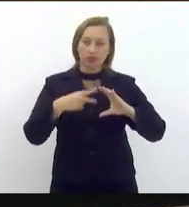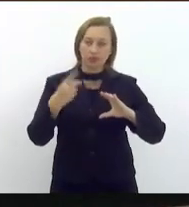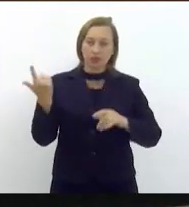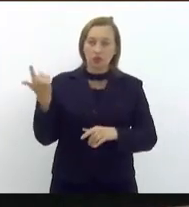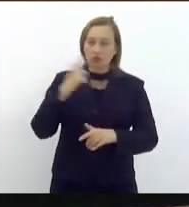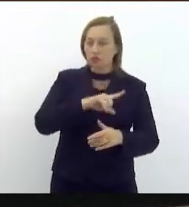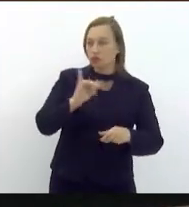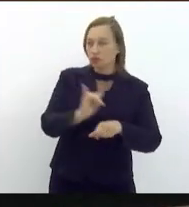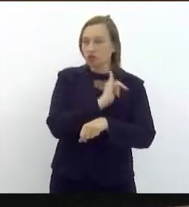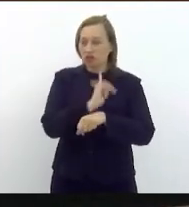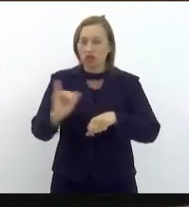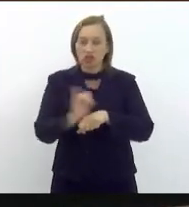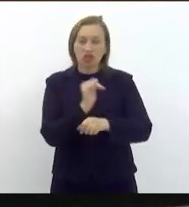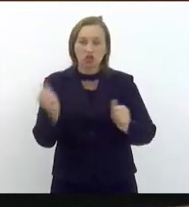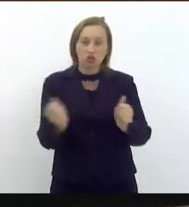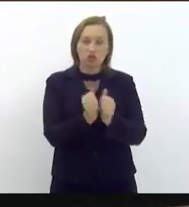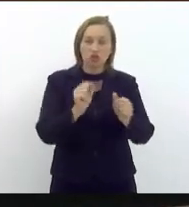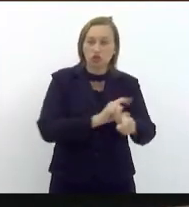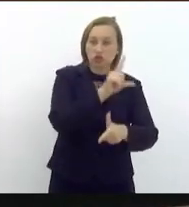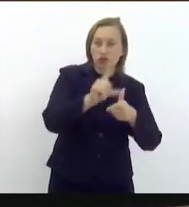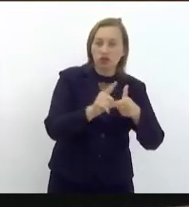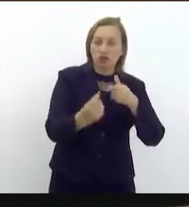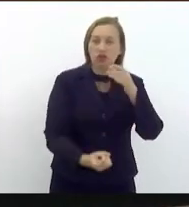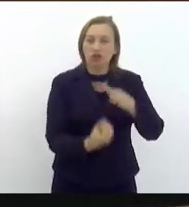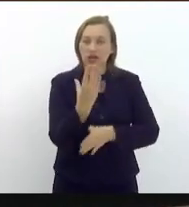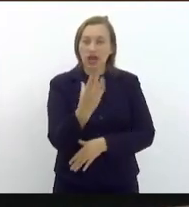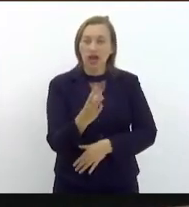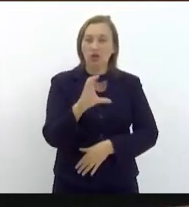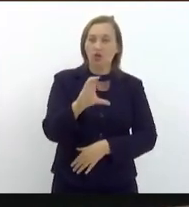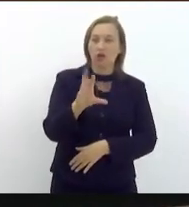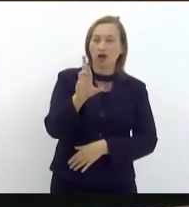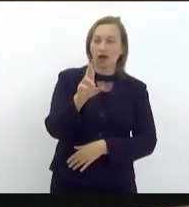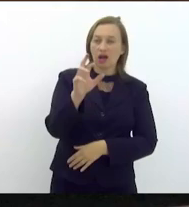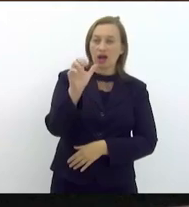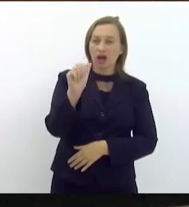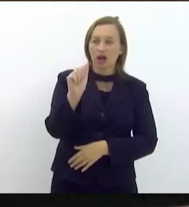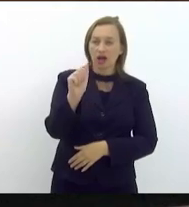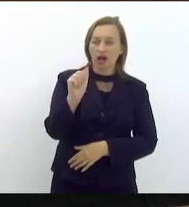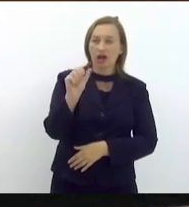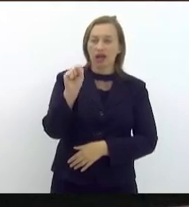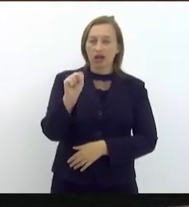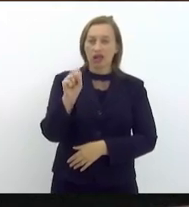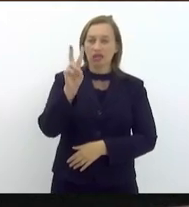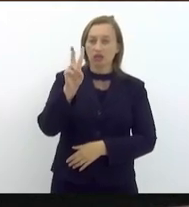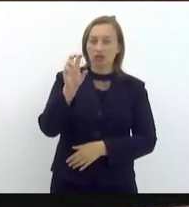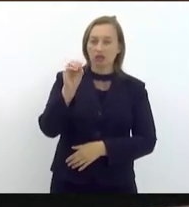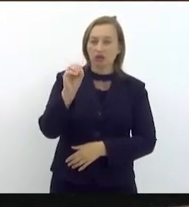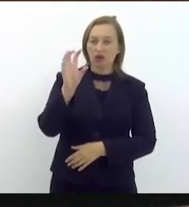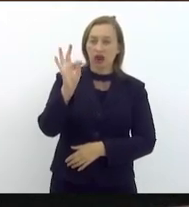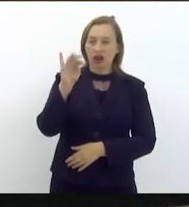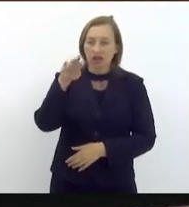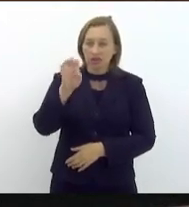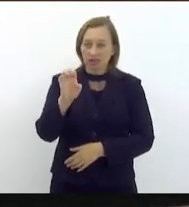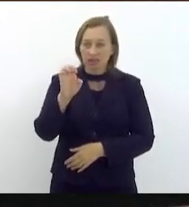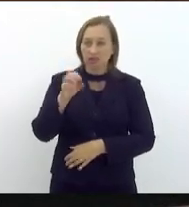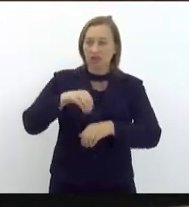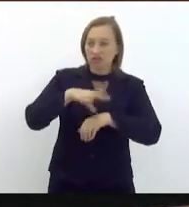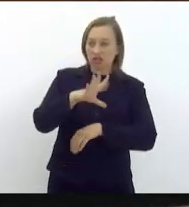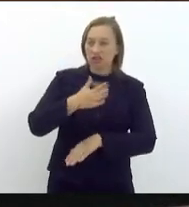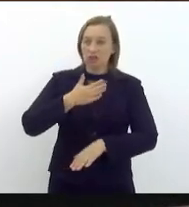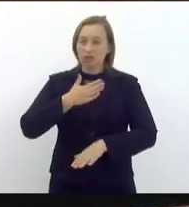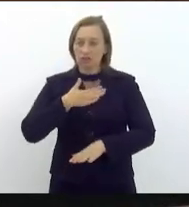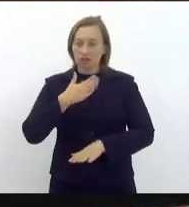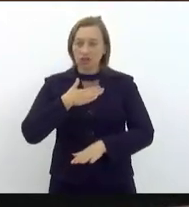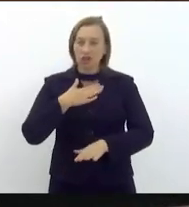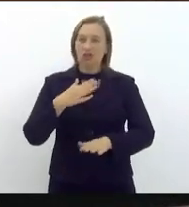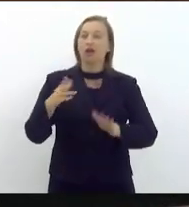uma articulação com executivo criar o Cras volante foi uma indicação minha aprovada na Câmara que se tornou realidade e a proposta do deputado